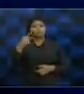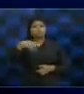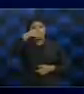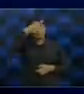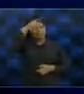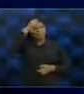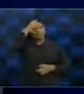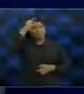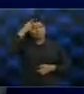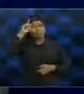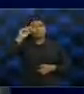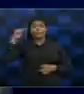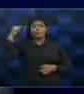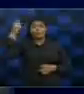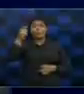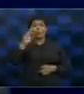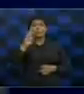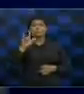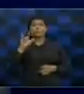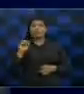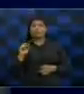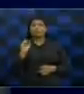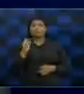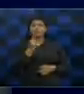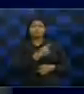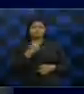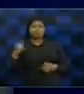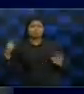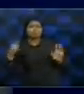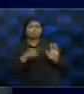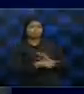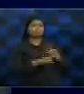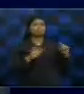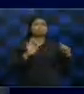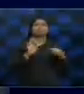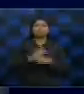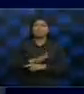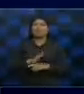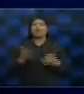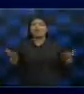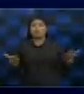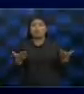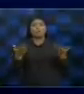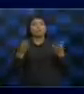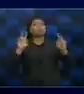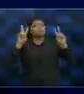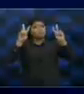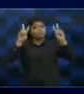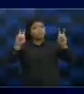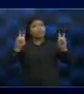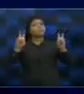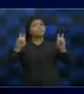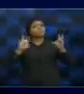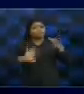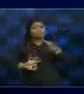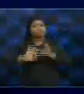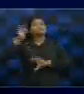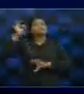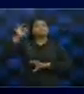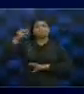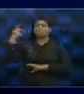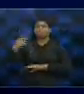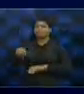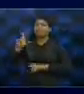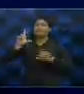de Manaus. No próximo bloco, candidato pergunta para candidato, agora com temas determinados pelo jornalismo da